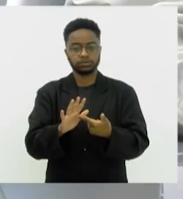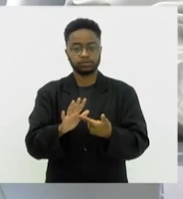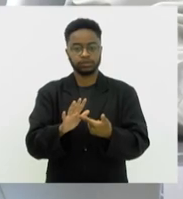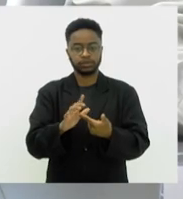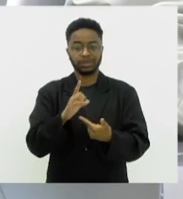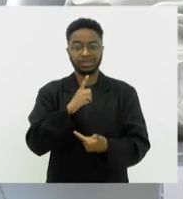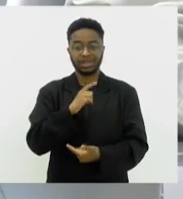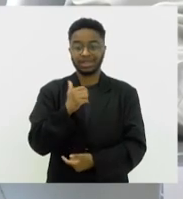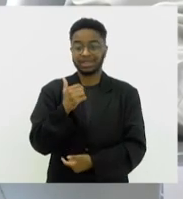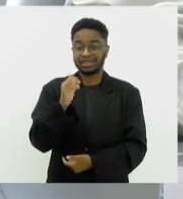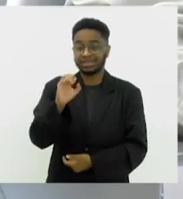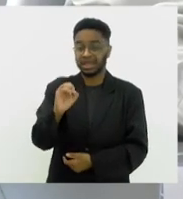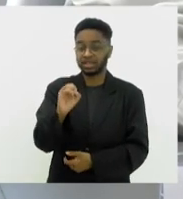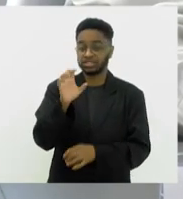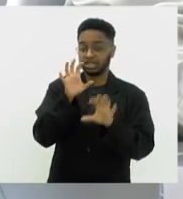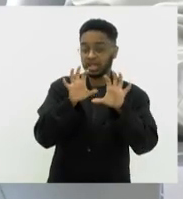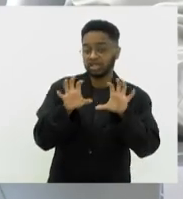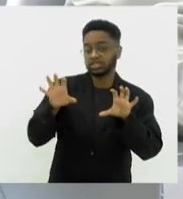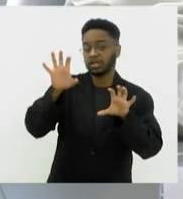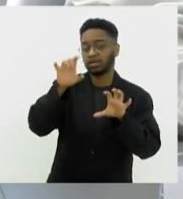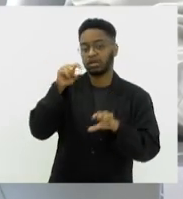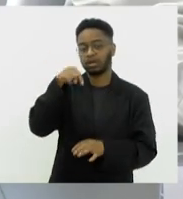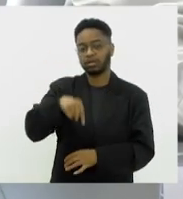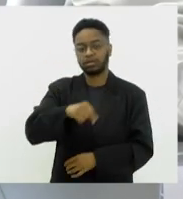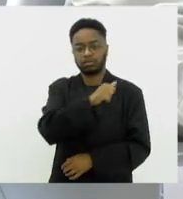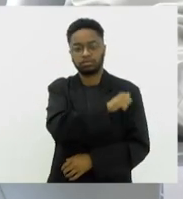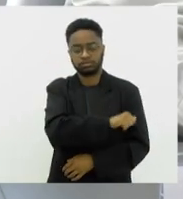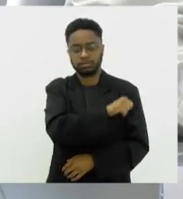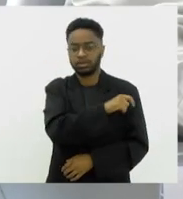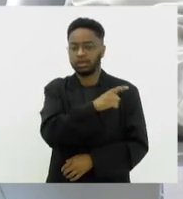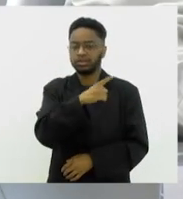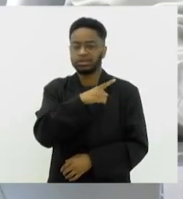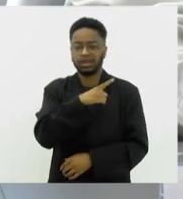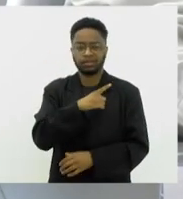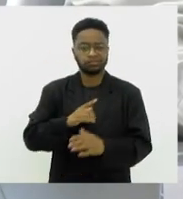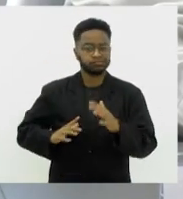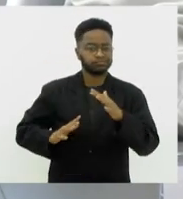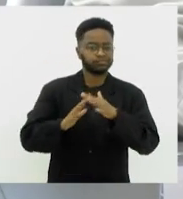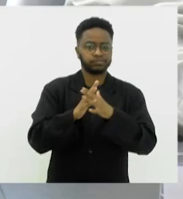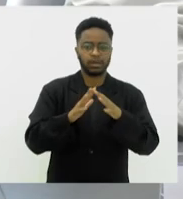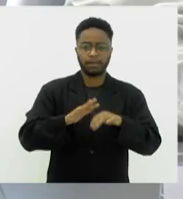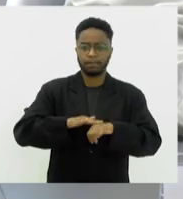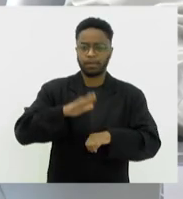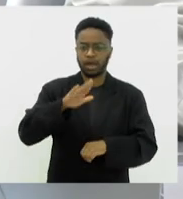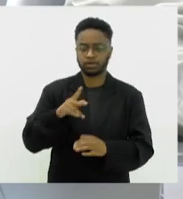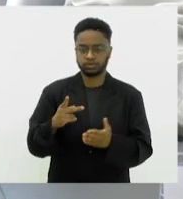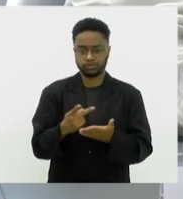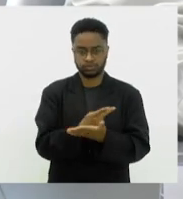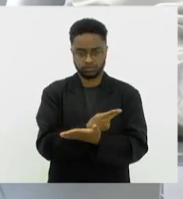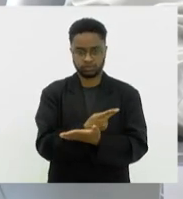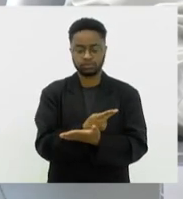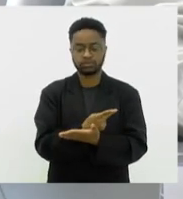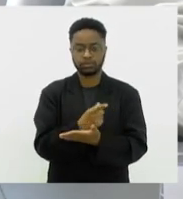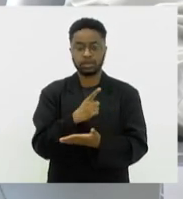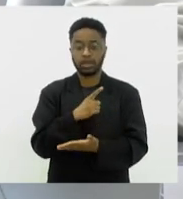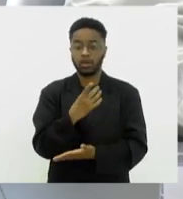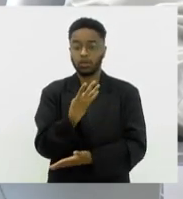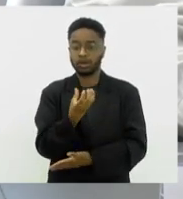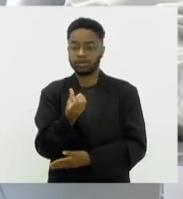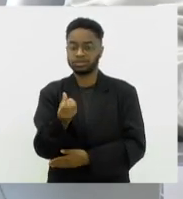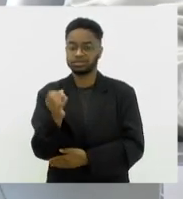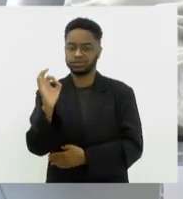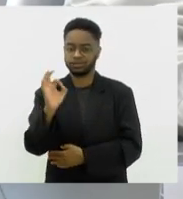federações o Rio de Janeiro como os casos mais emblemáticos diante eh dos 46%